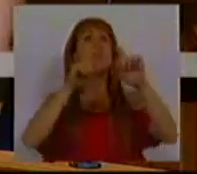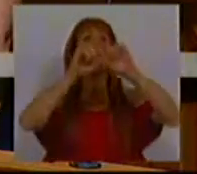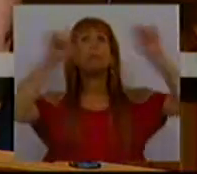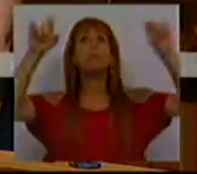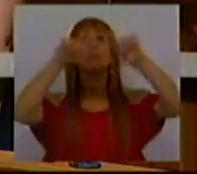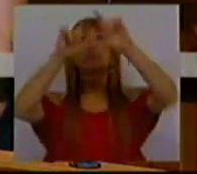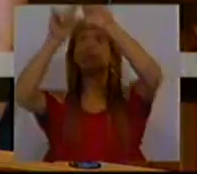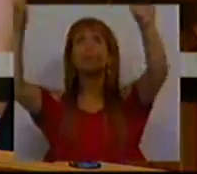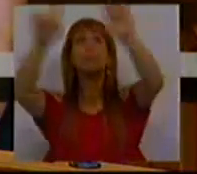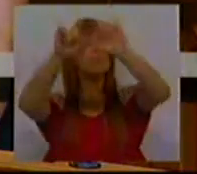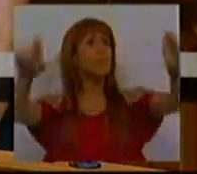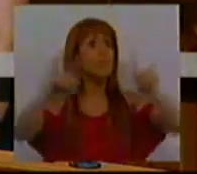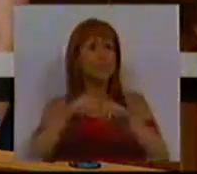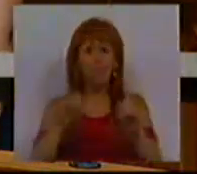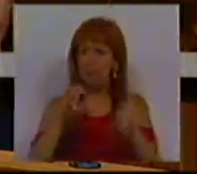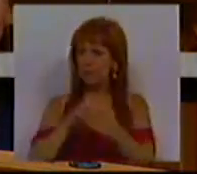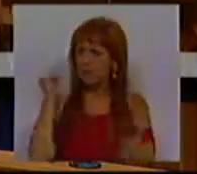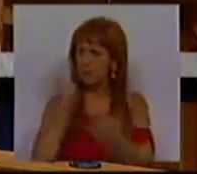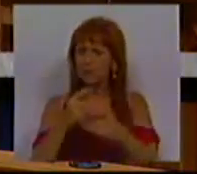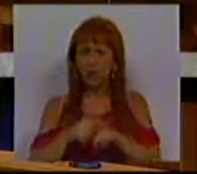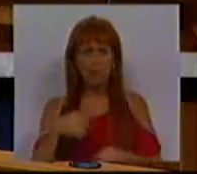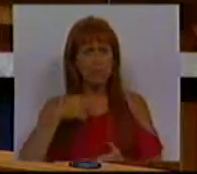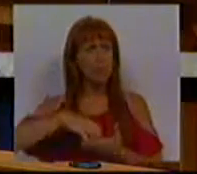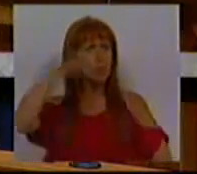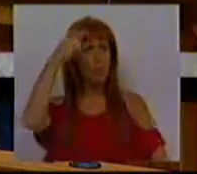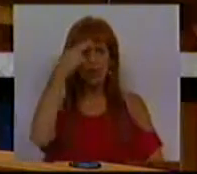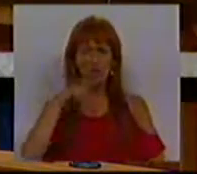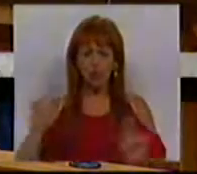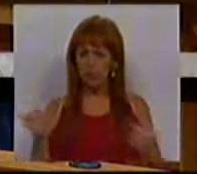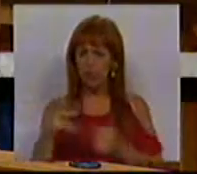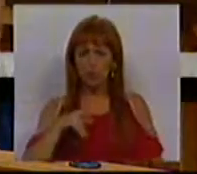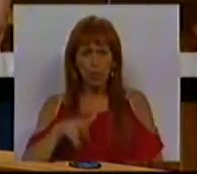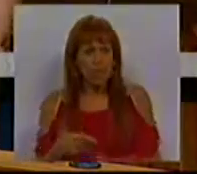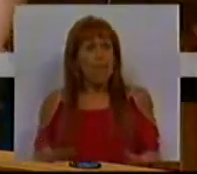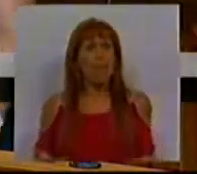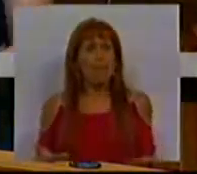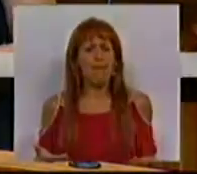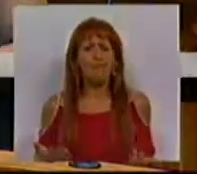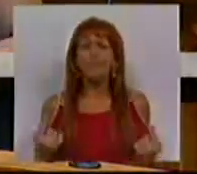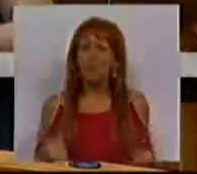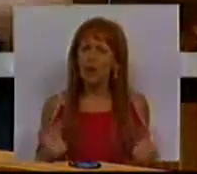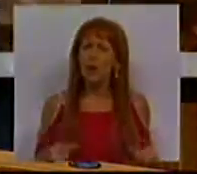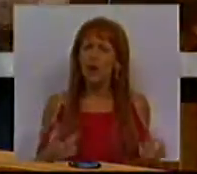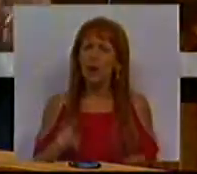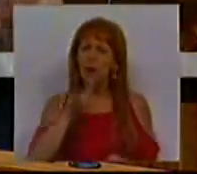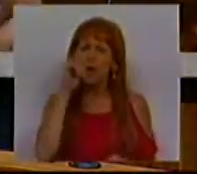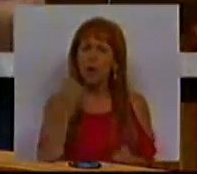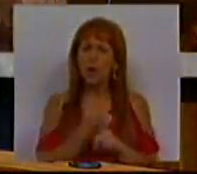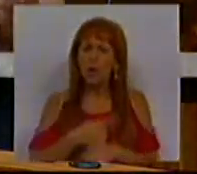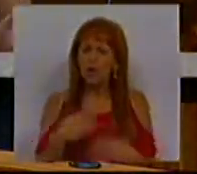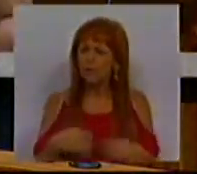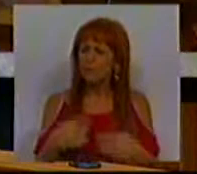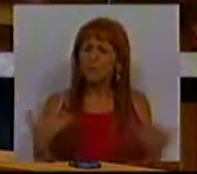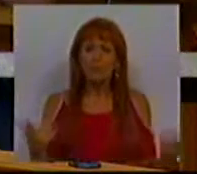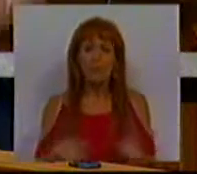estacas num dos mais emblemáticos edifícios da história da música do nosso país. Portanto, há aqui de facto questões extraordinárias,